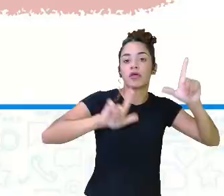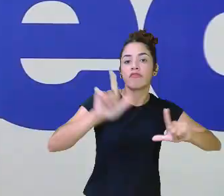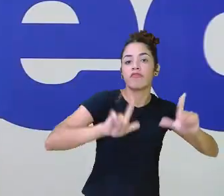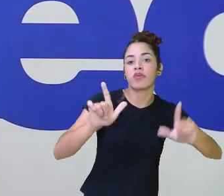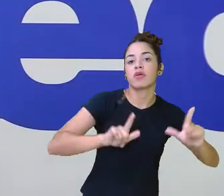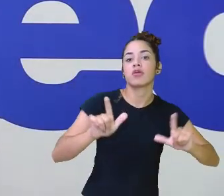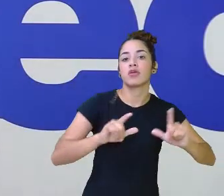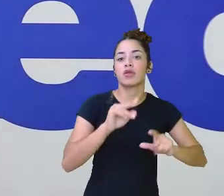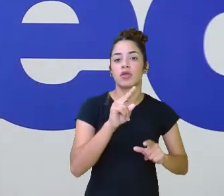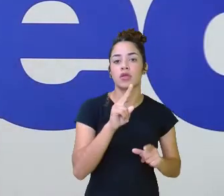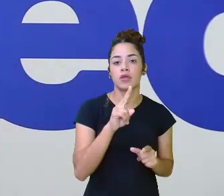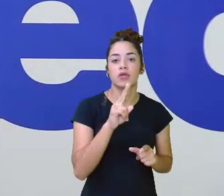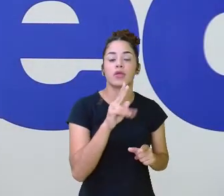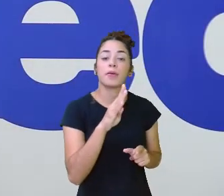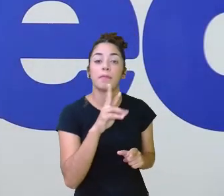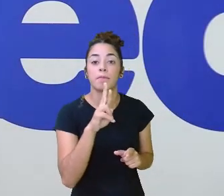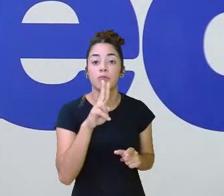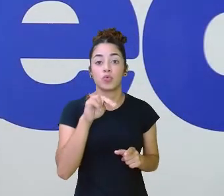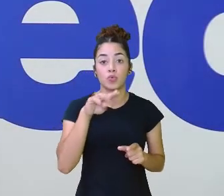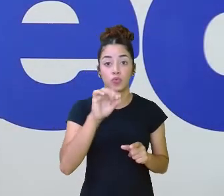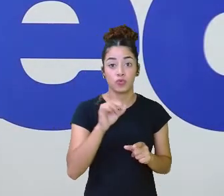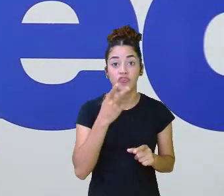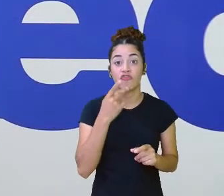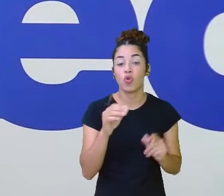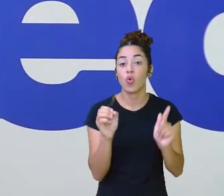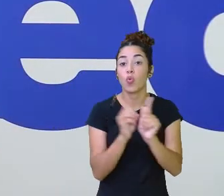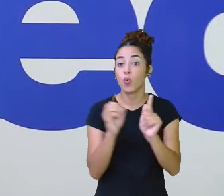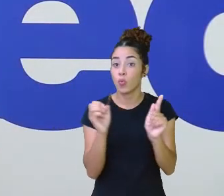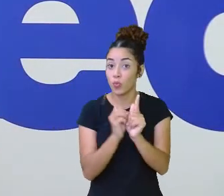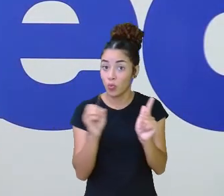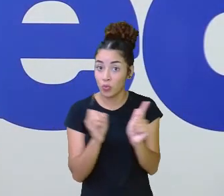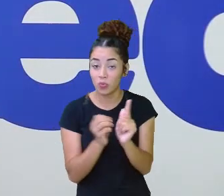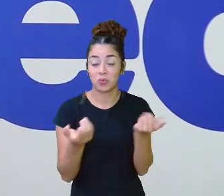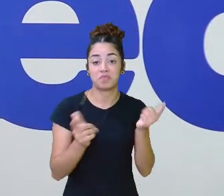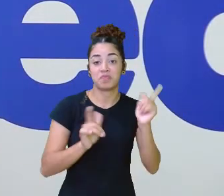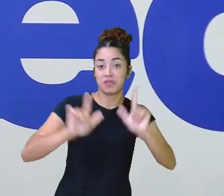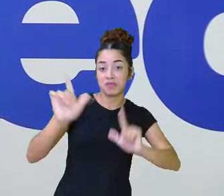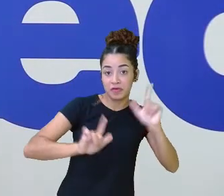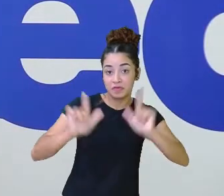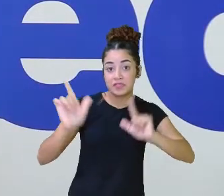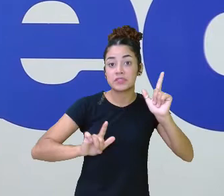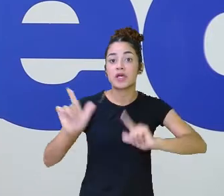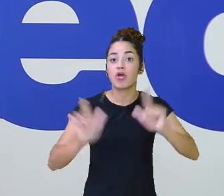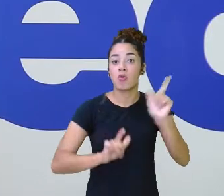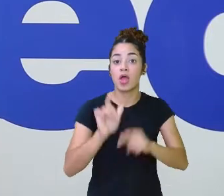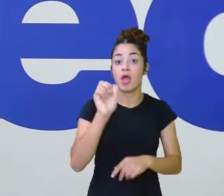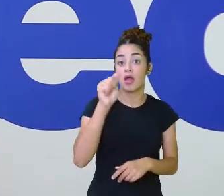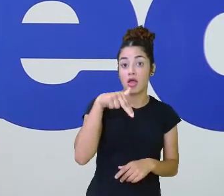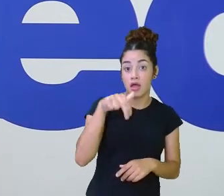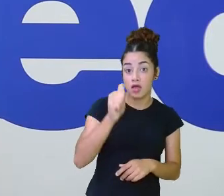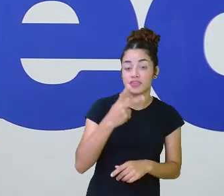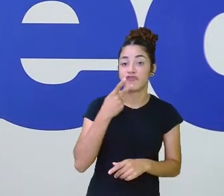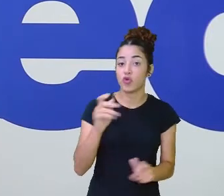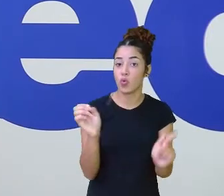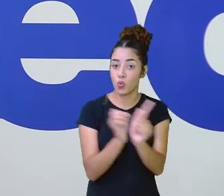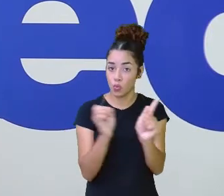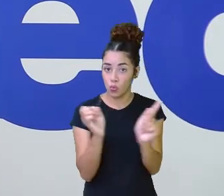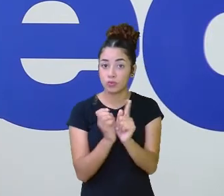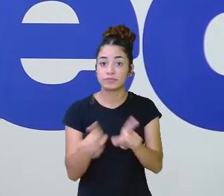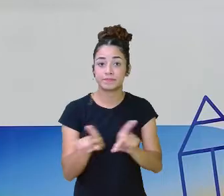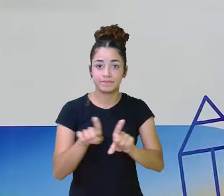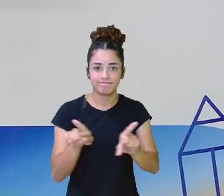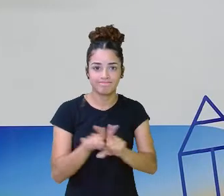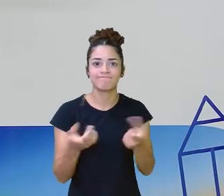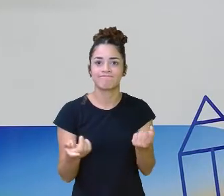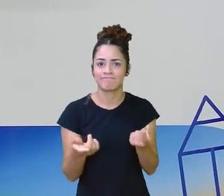também o Bruno falou do Google, né? Ótima televisão, fonte de busca. A Ana também citou o Google. Pronto, ótima